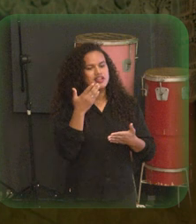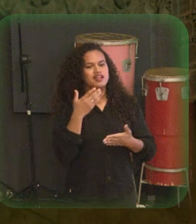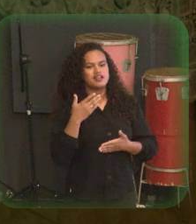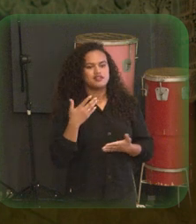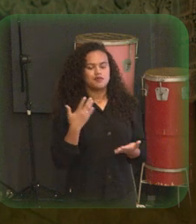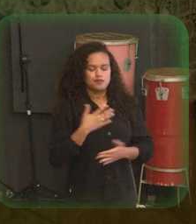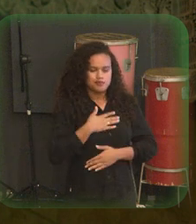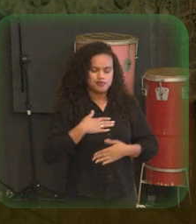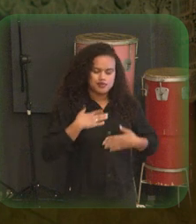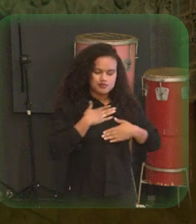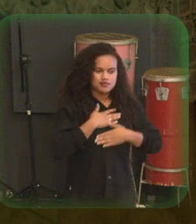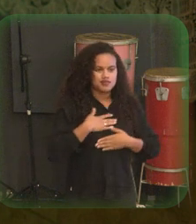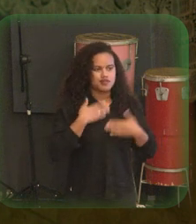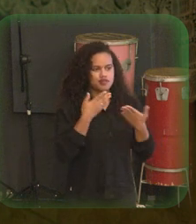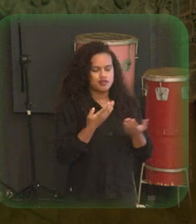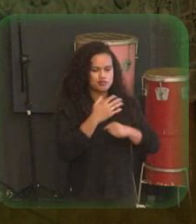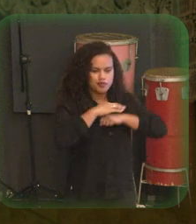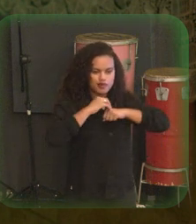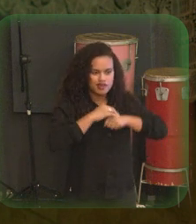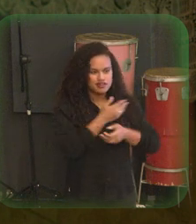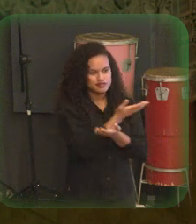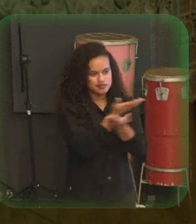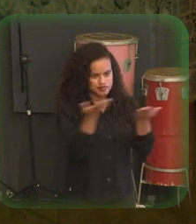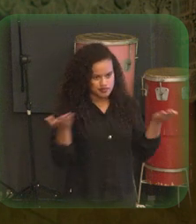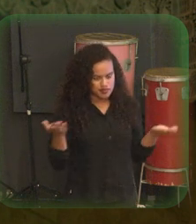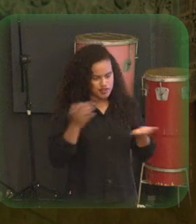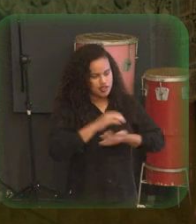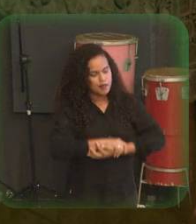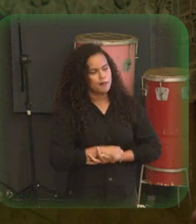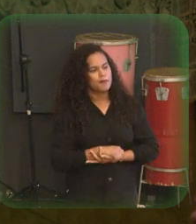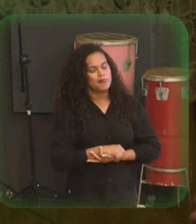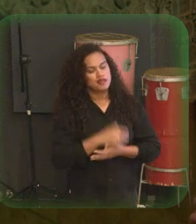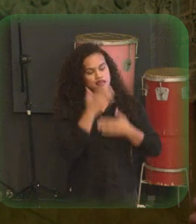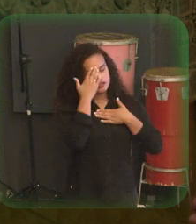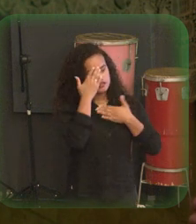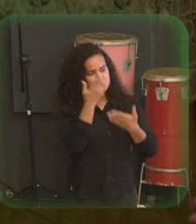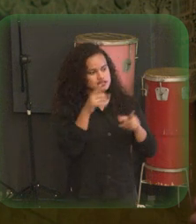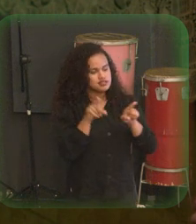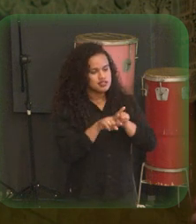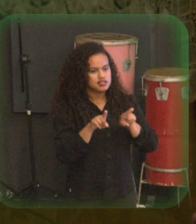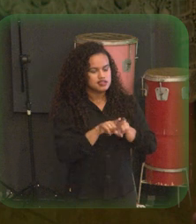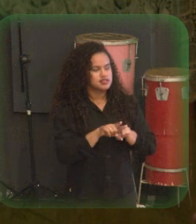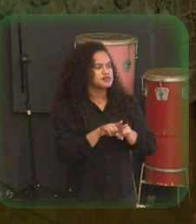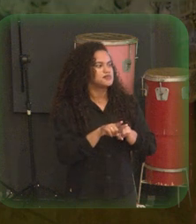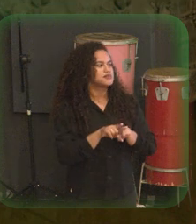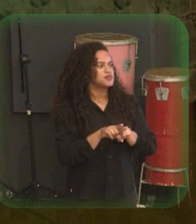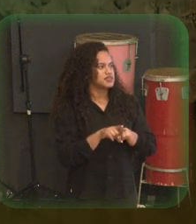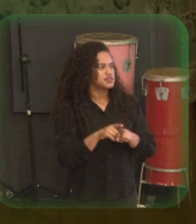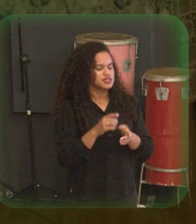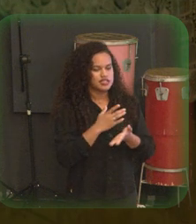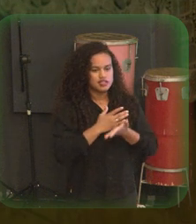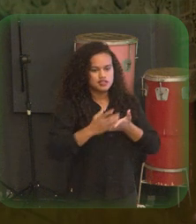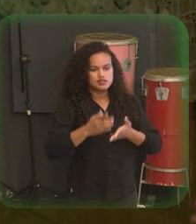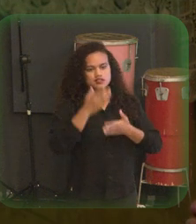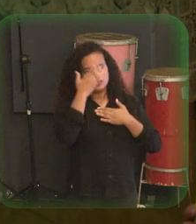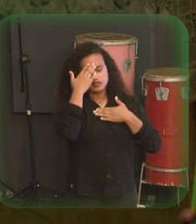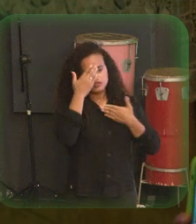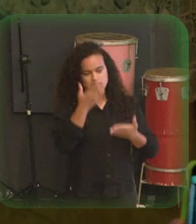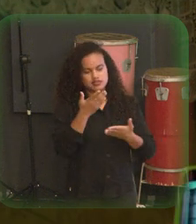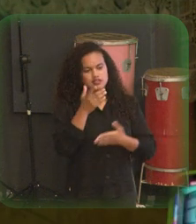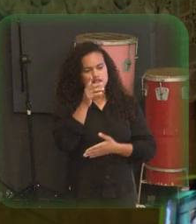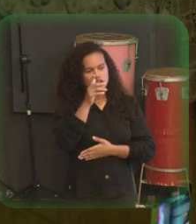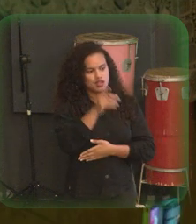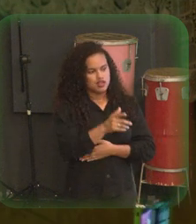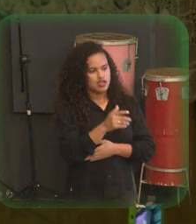carinho às pessoas que aqui estão. Quero agradecer, inicio os agradecimentos às autoridades, na figura